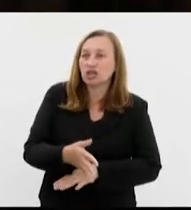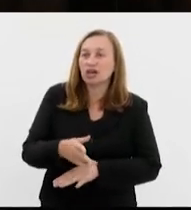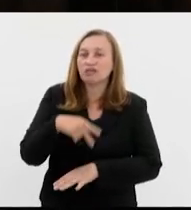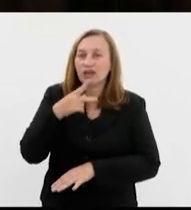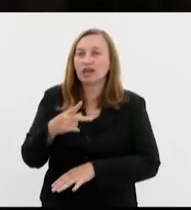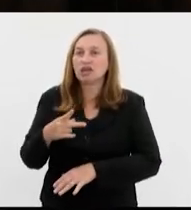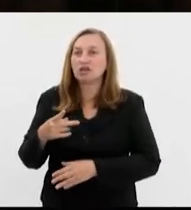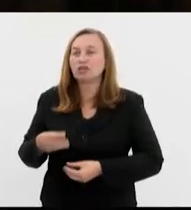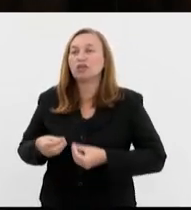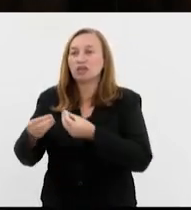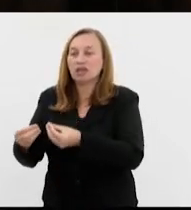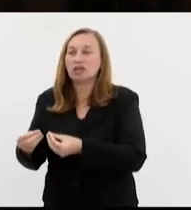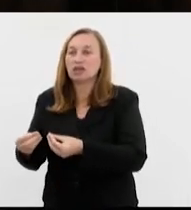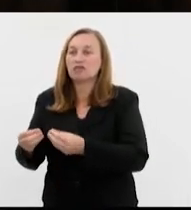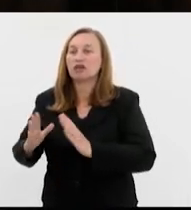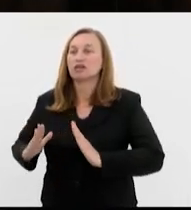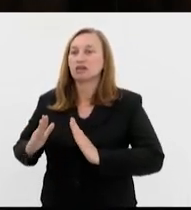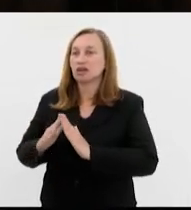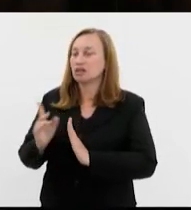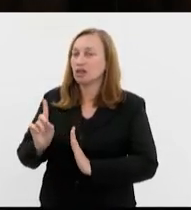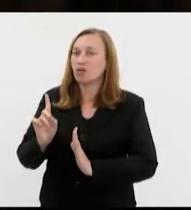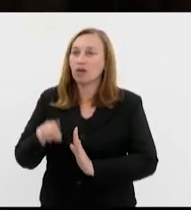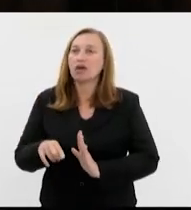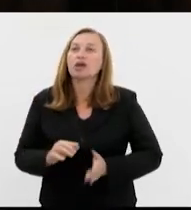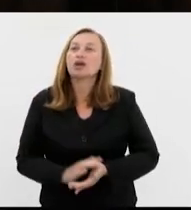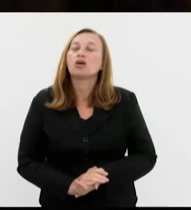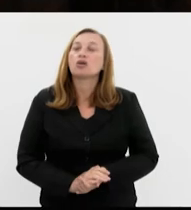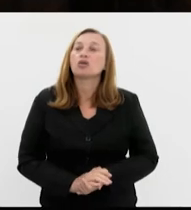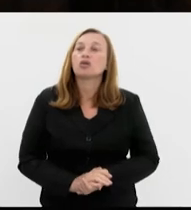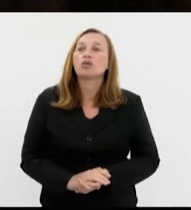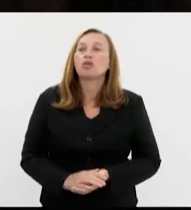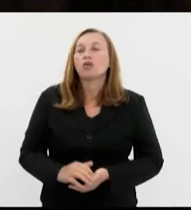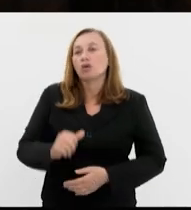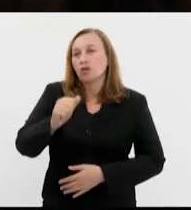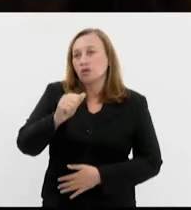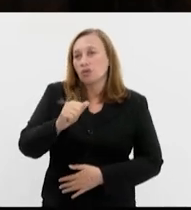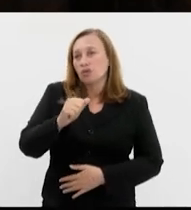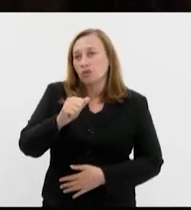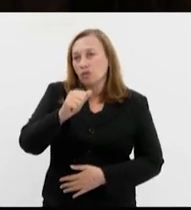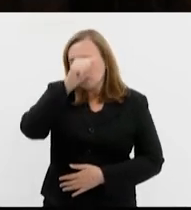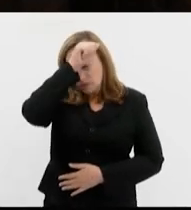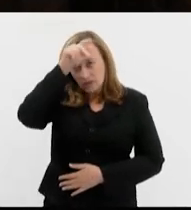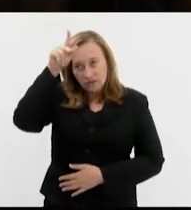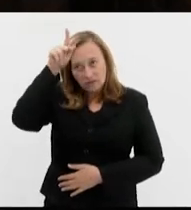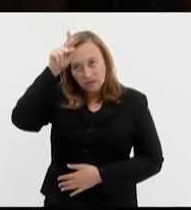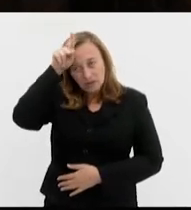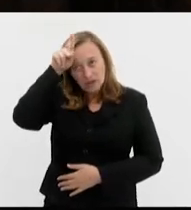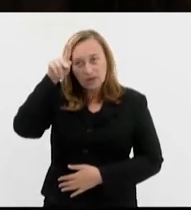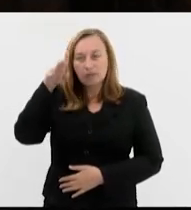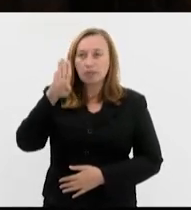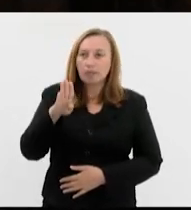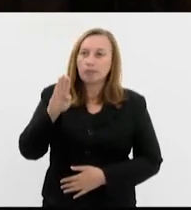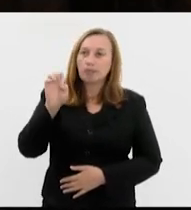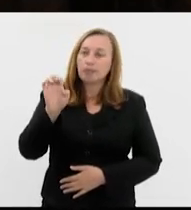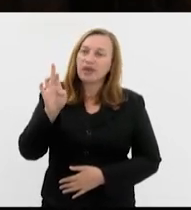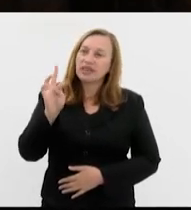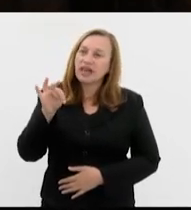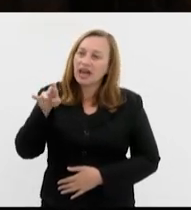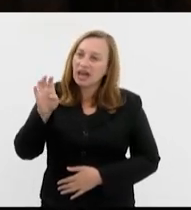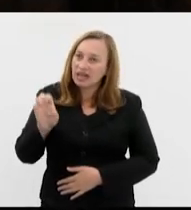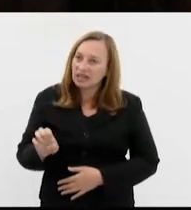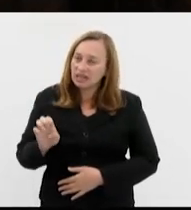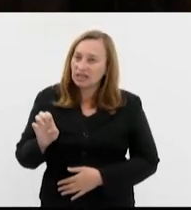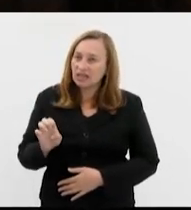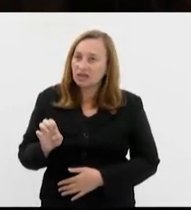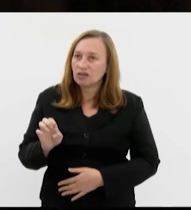X unidades. Não é isso, porque isso o então prefeito Bernardo Rossi, que hoje é secretário de governo do Estado, fez, e fez um crime com